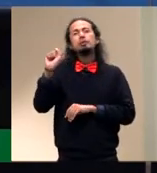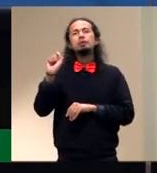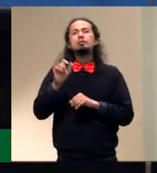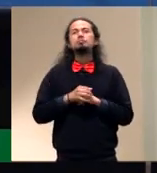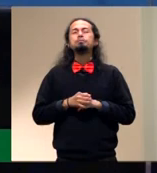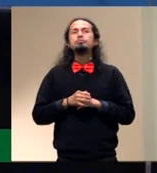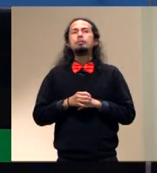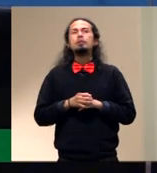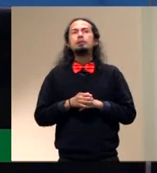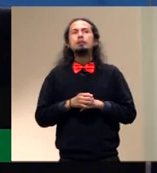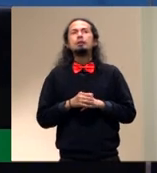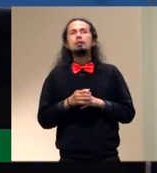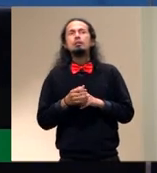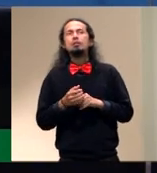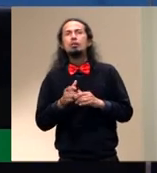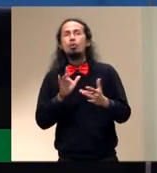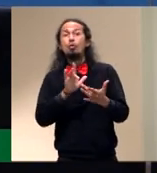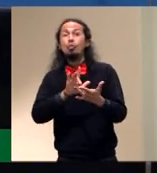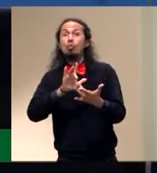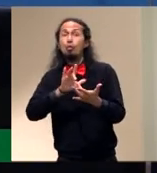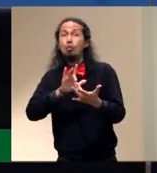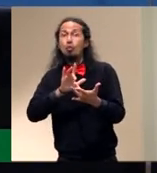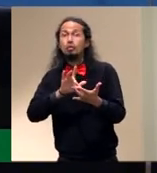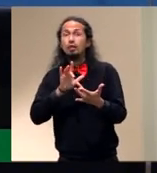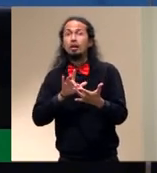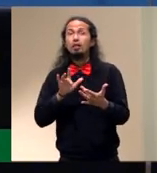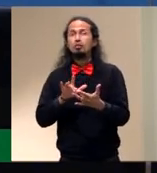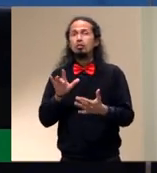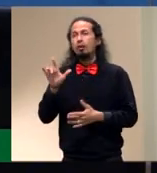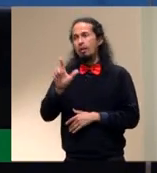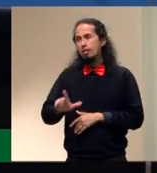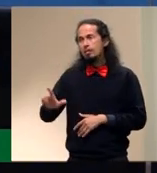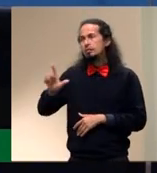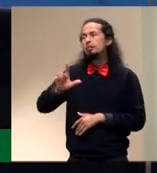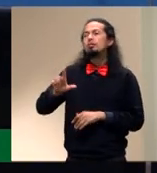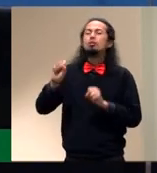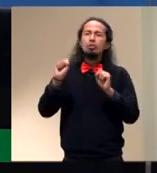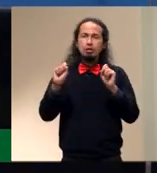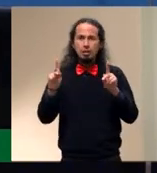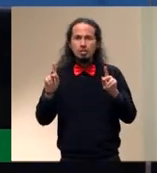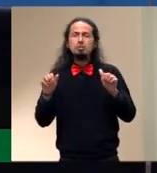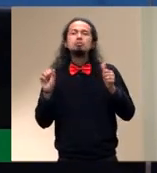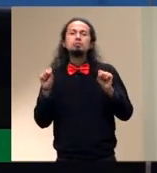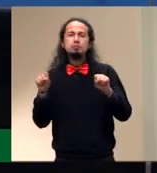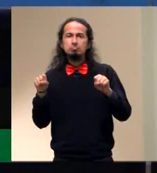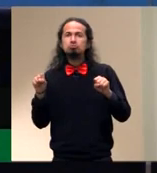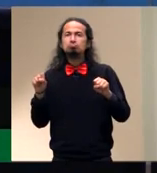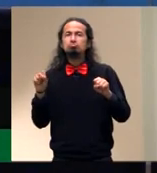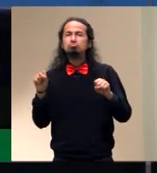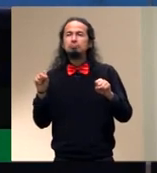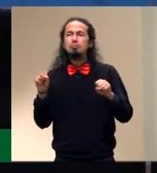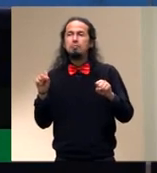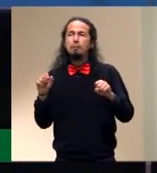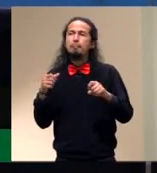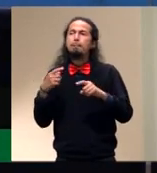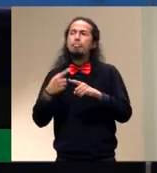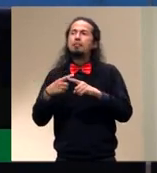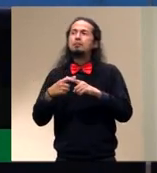trabalho de contato, né, com a literatura, de forma que as crianças, através